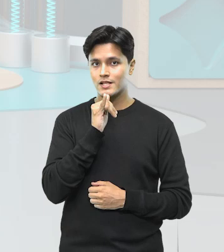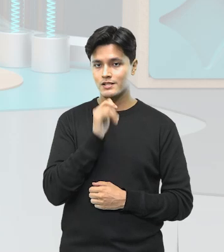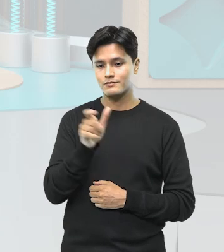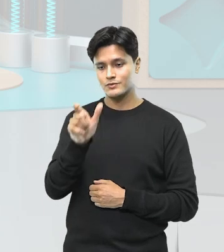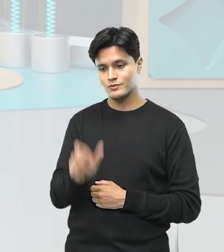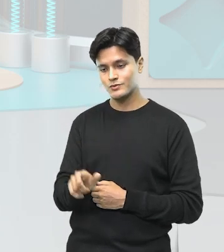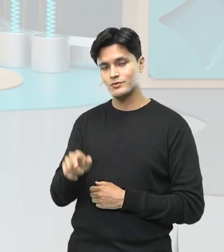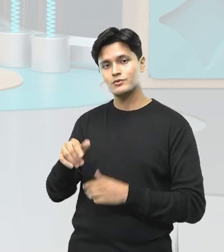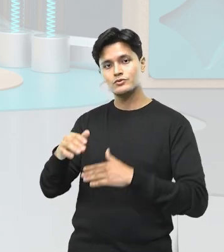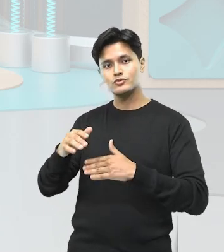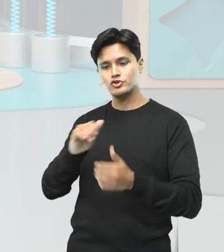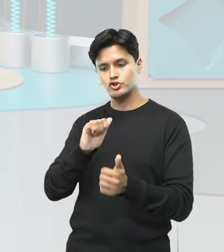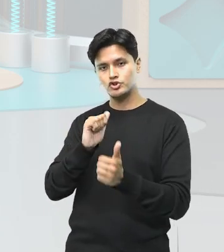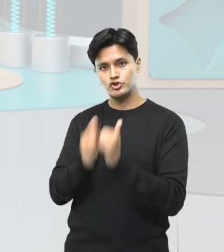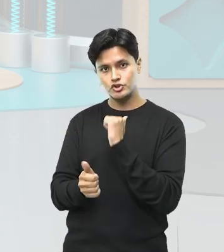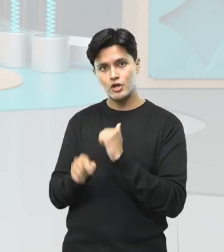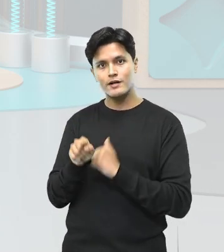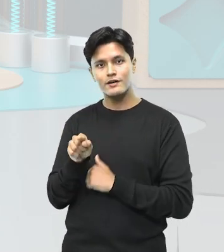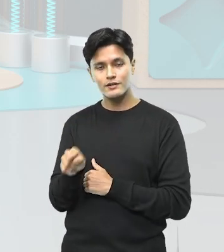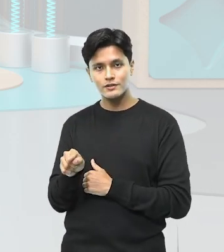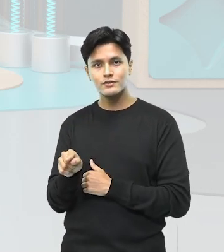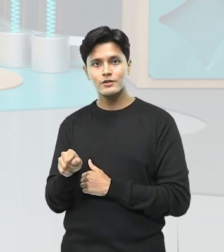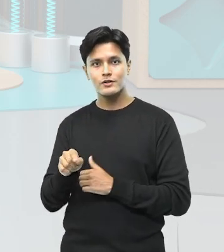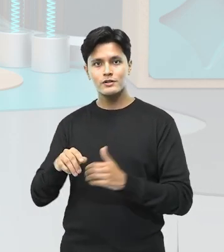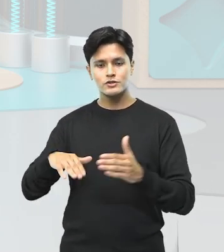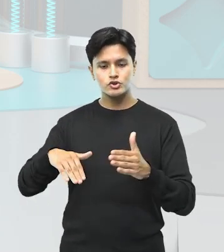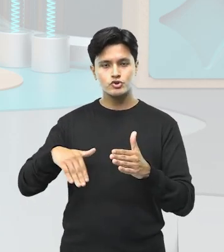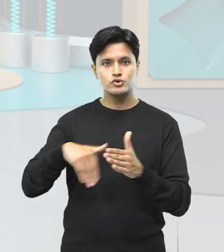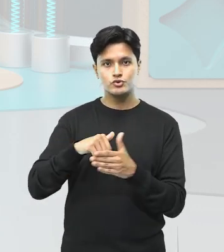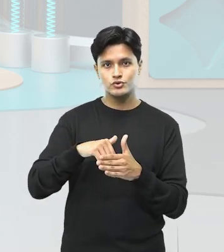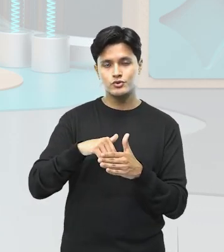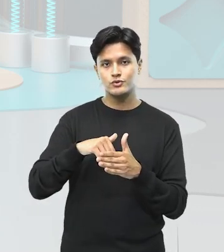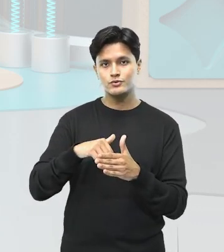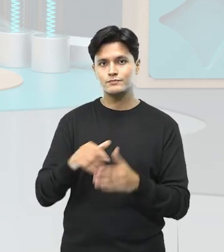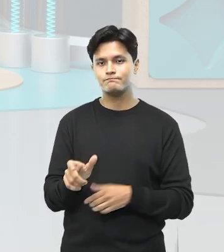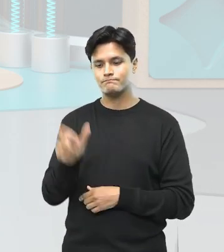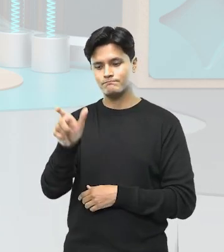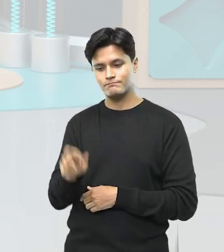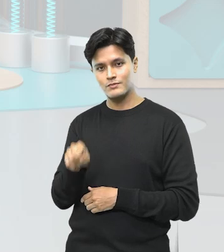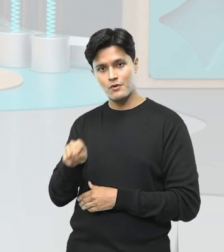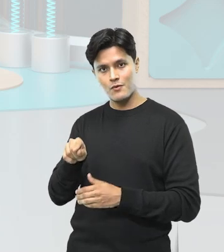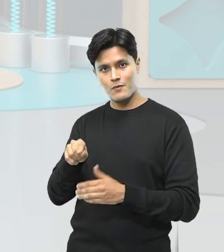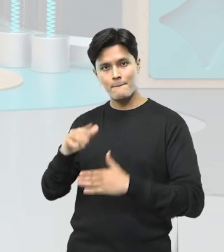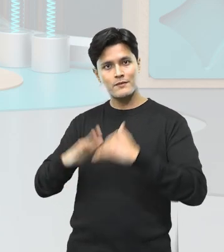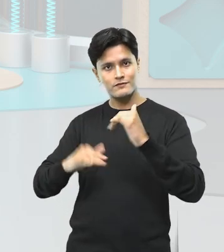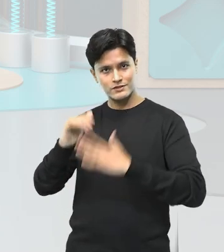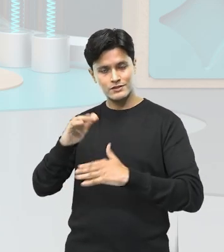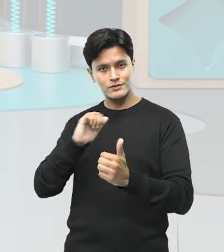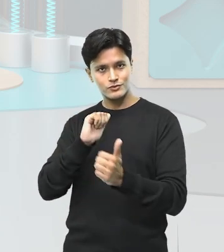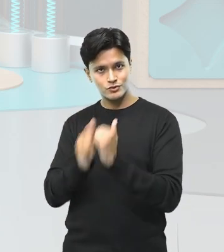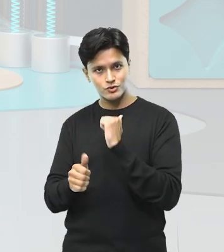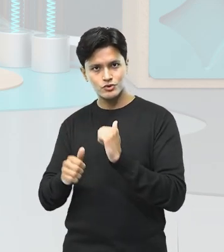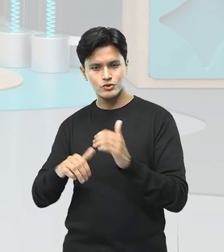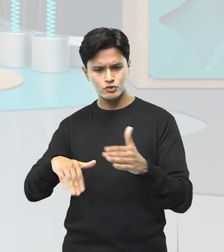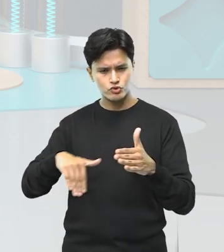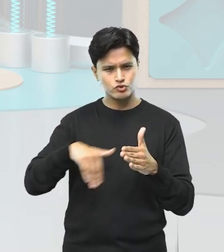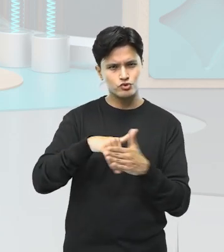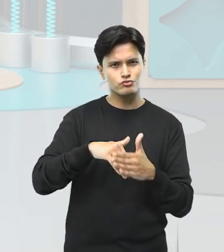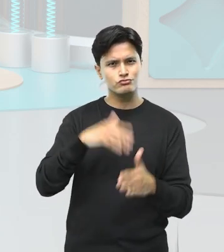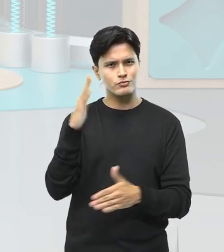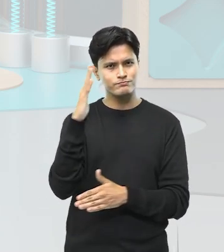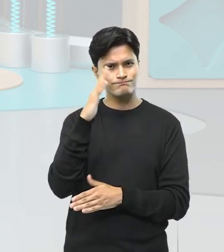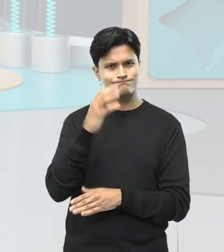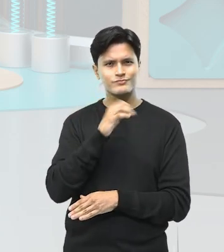esquerda chutou pouco, não, vamos lá. O ponta esquerda chutou muito